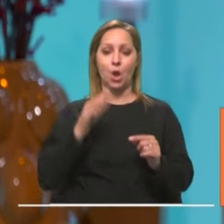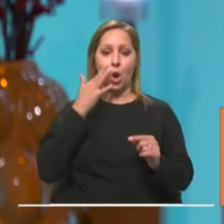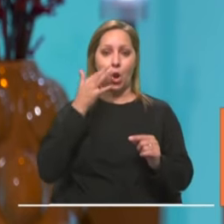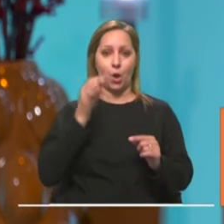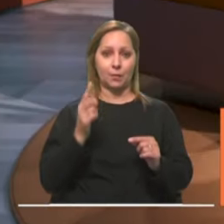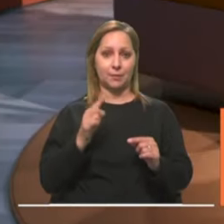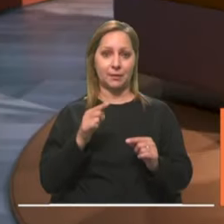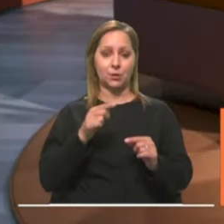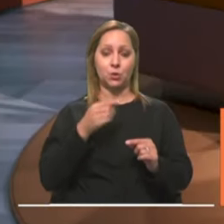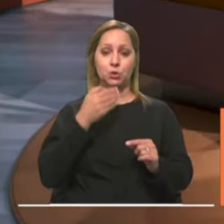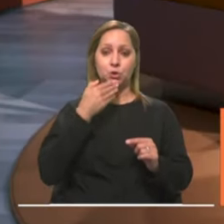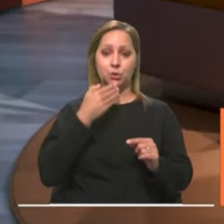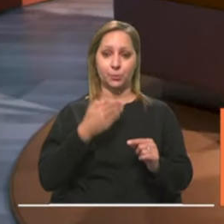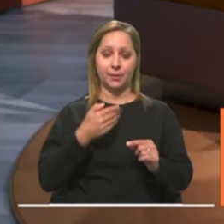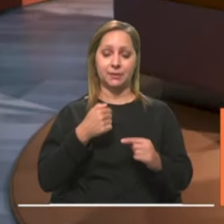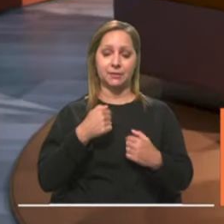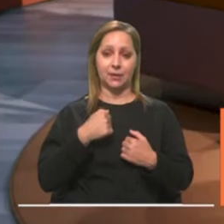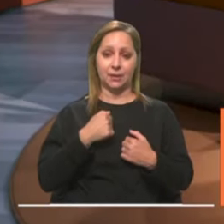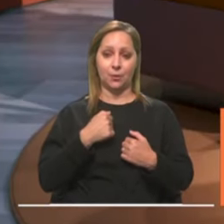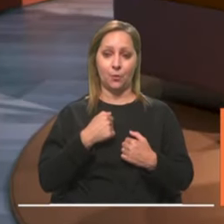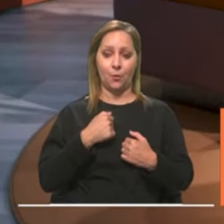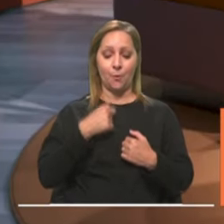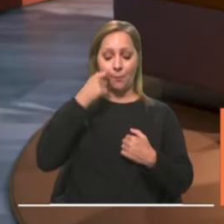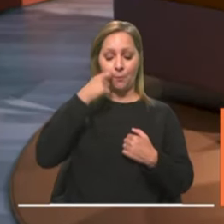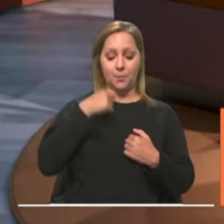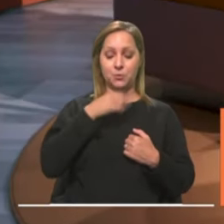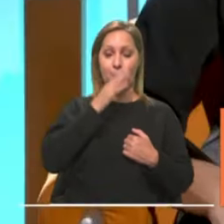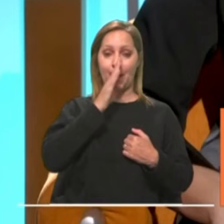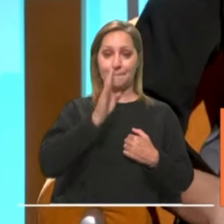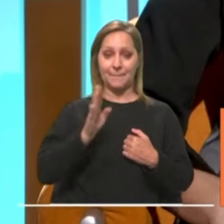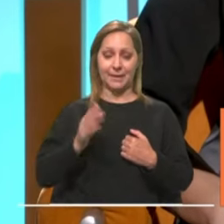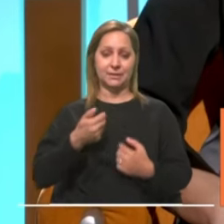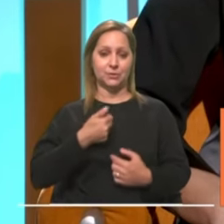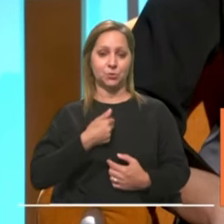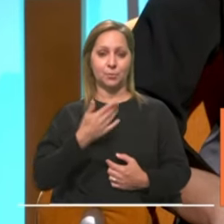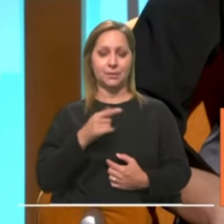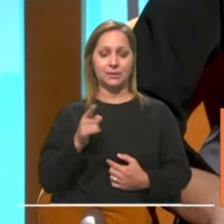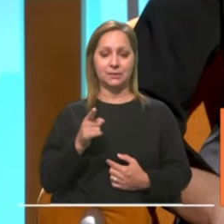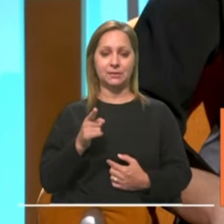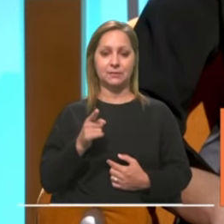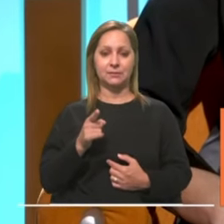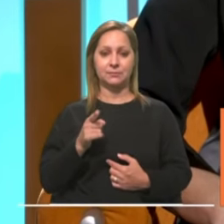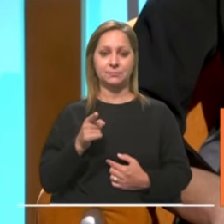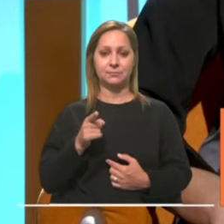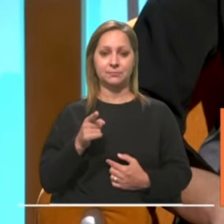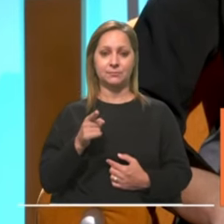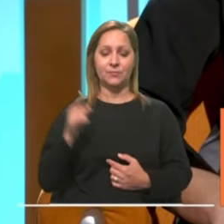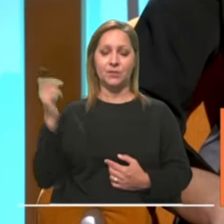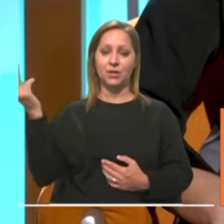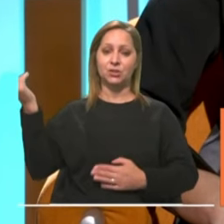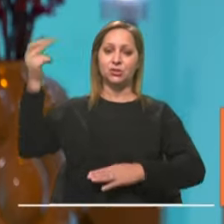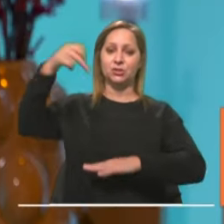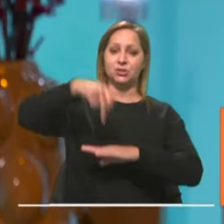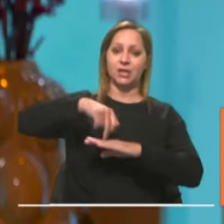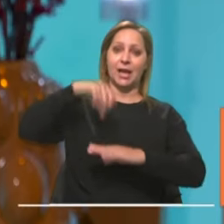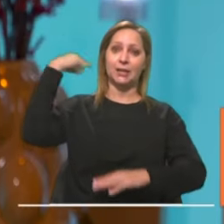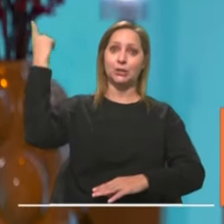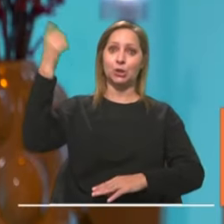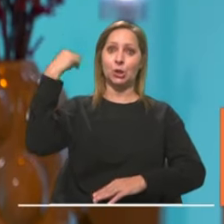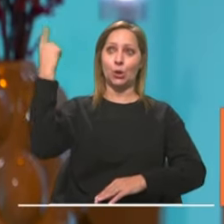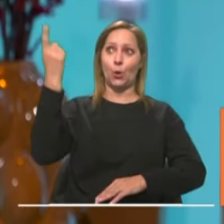para a experiência que é e eu sendo tão pragmática como sou, não Sim, é? mas não é normal puxar-se ao casamento de helicóptero.